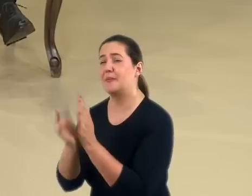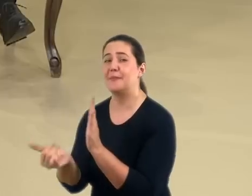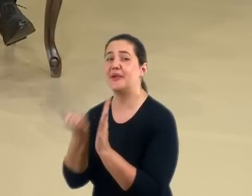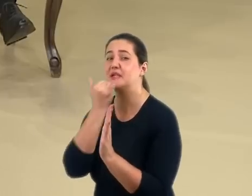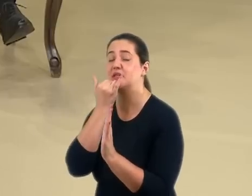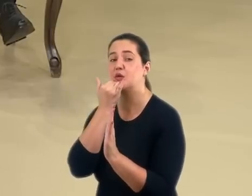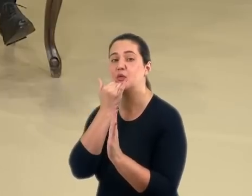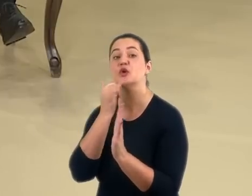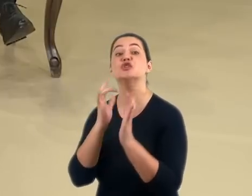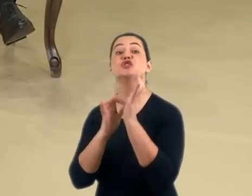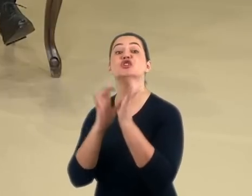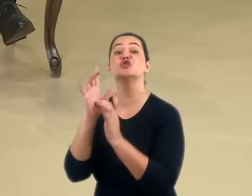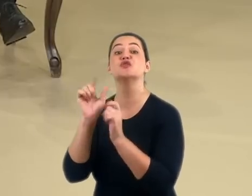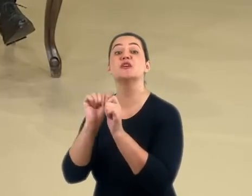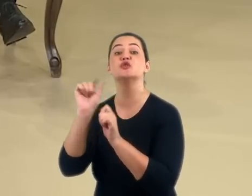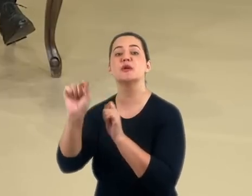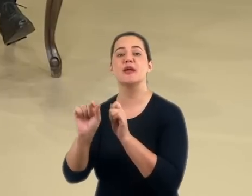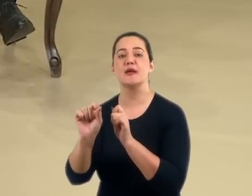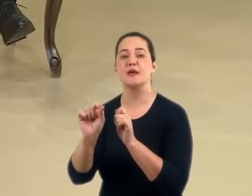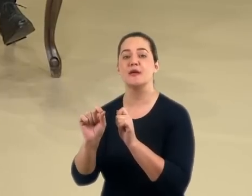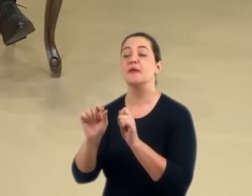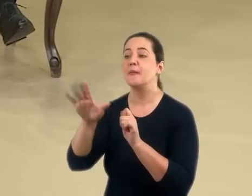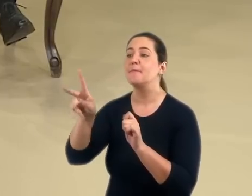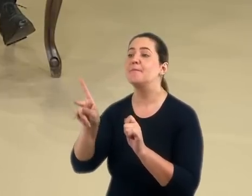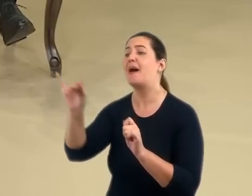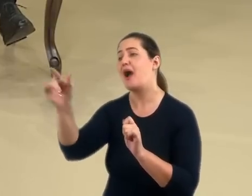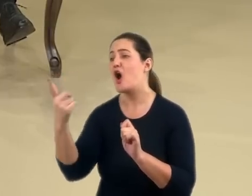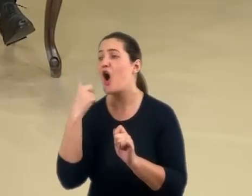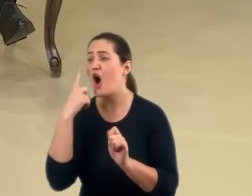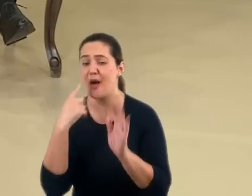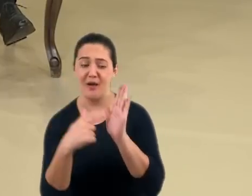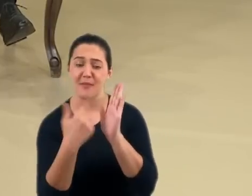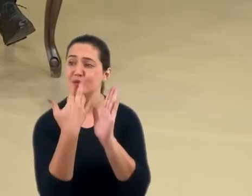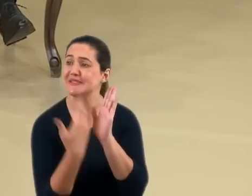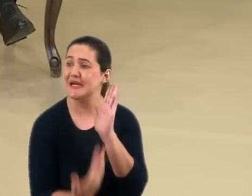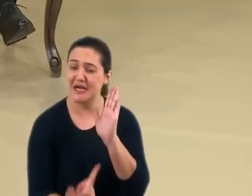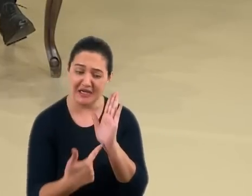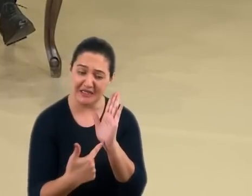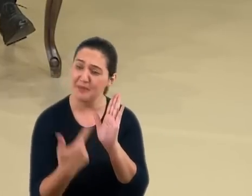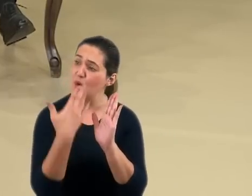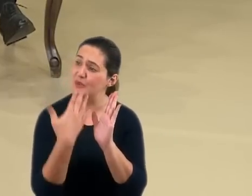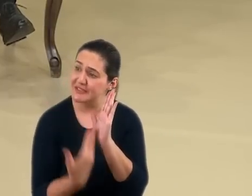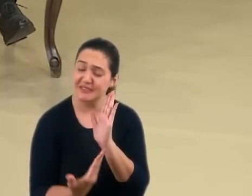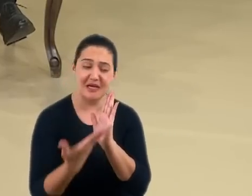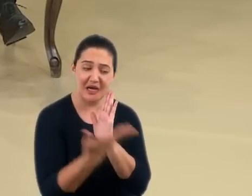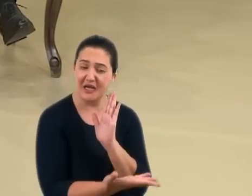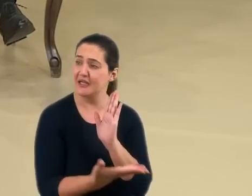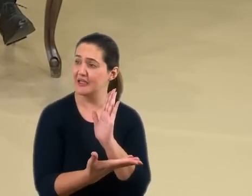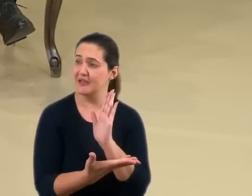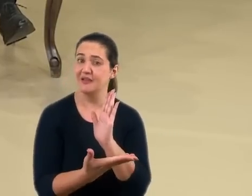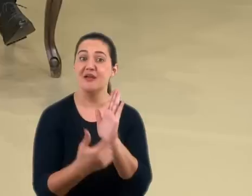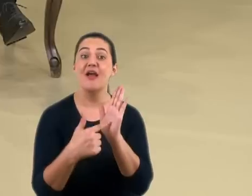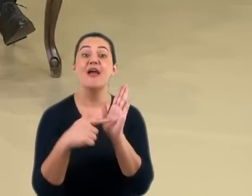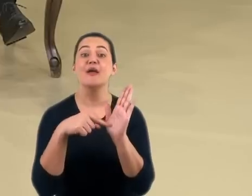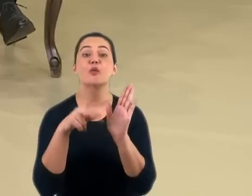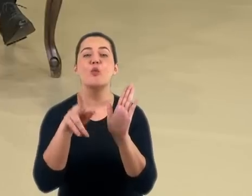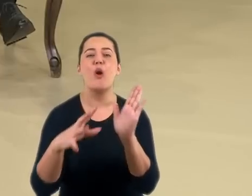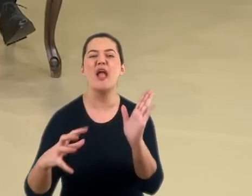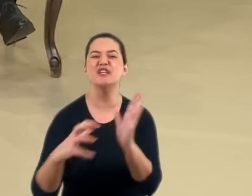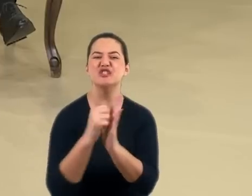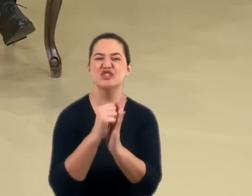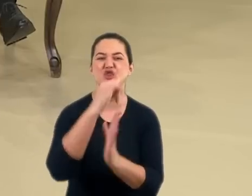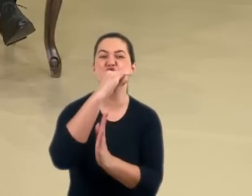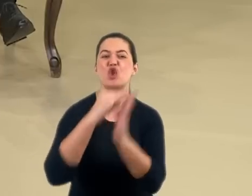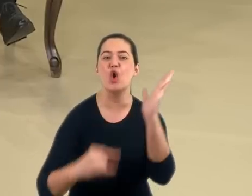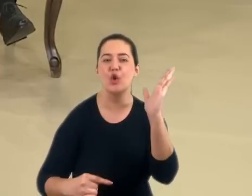seu sangue para cobrir o nosso passado pecaminoso. Ele alega o seu sangue como registro perfeito